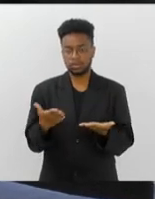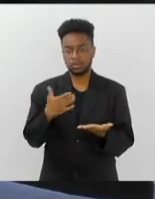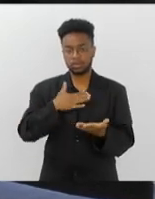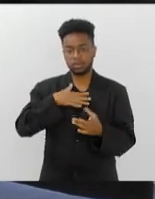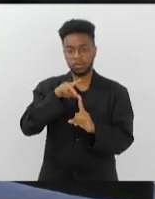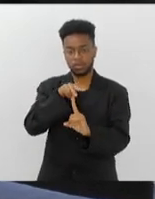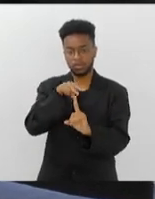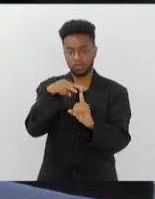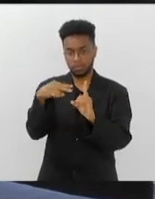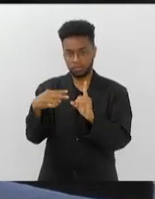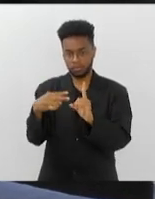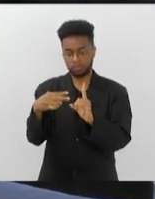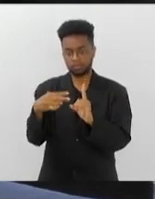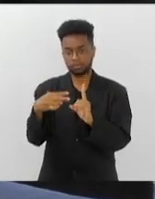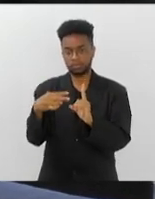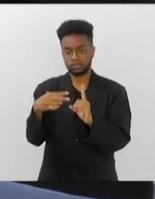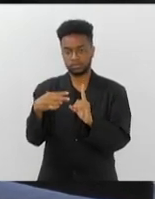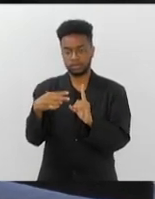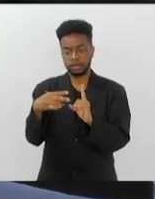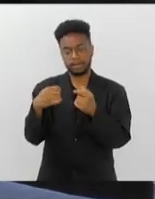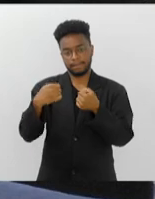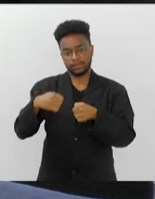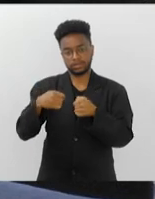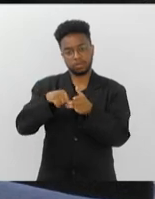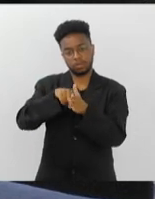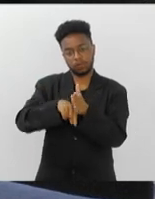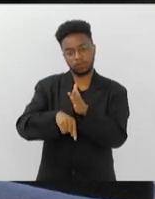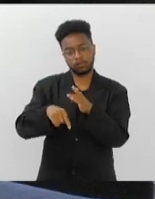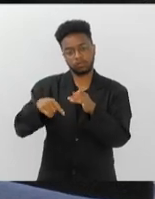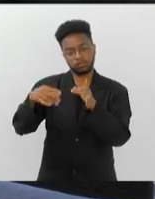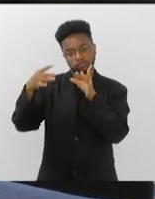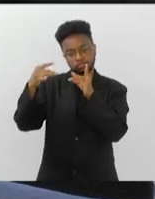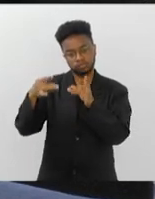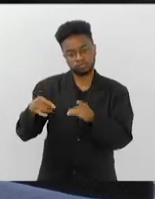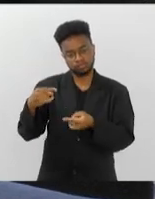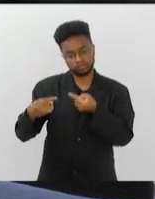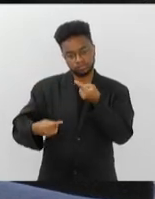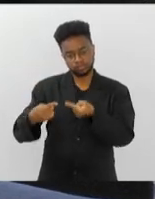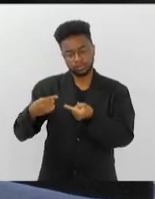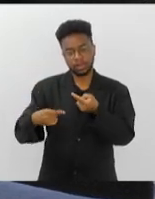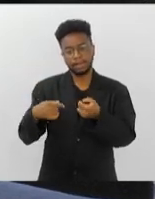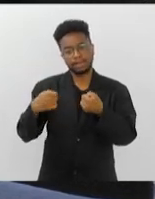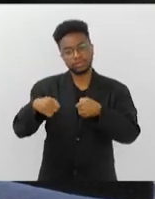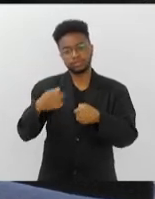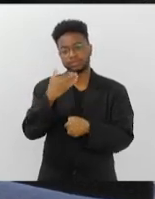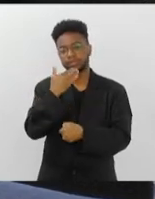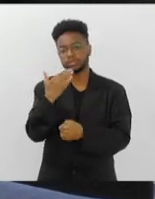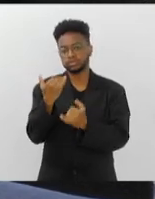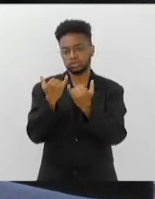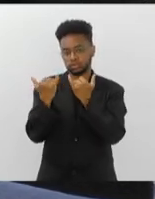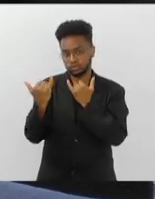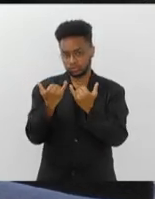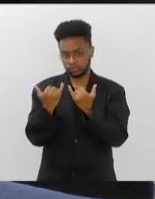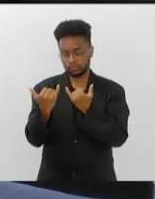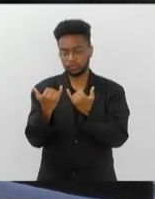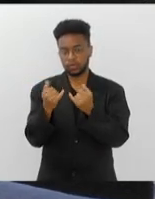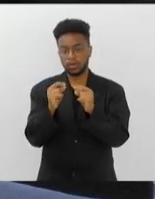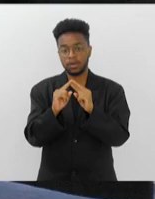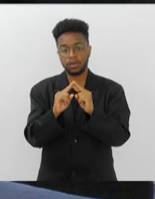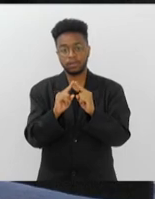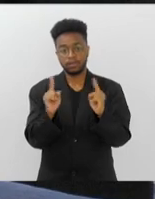entendimento, para a gente se aprofundar melhor, um requerimento de informação, mas que